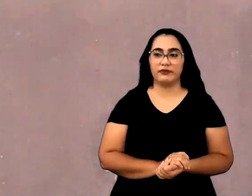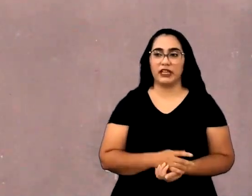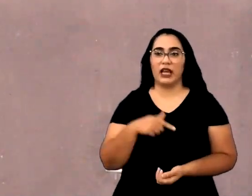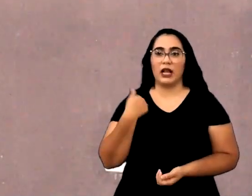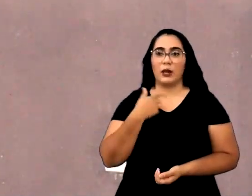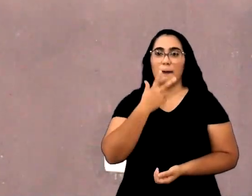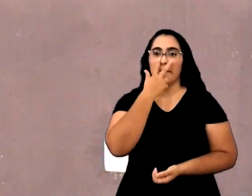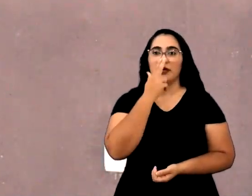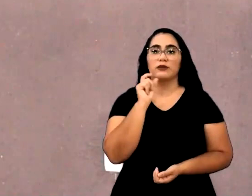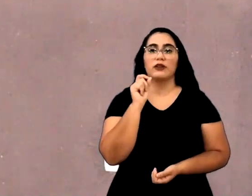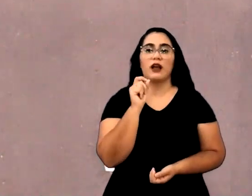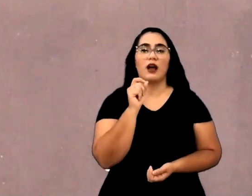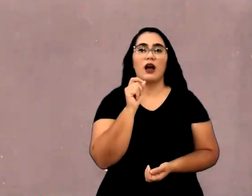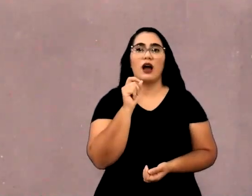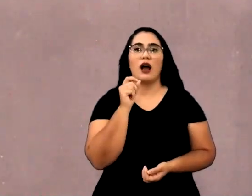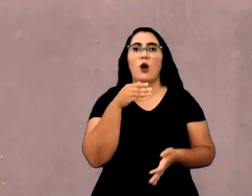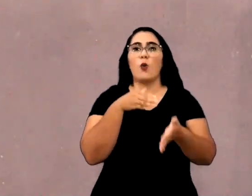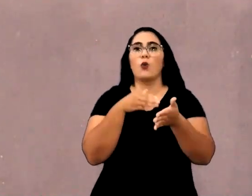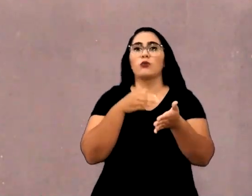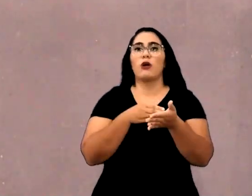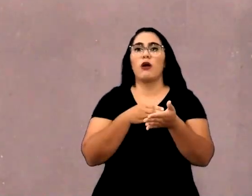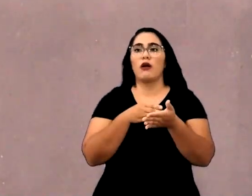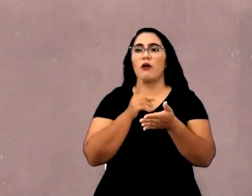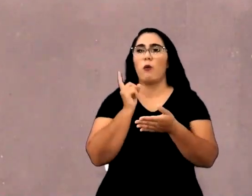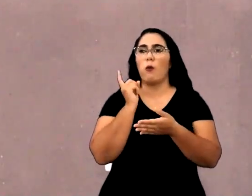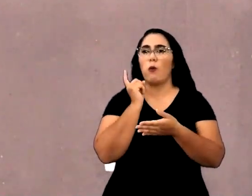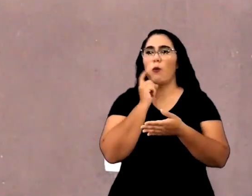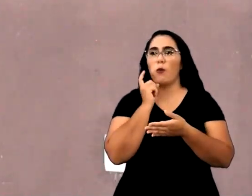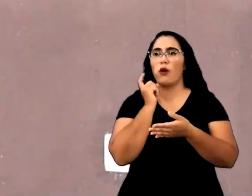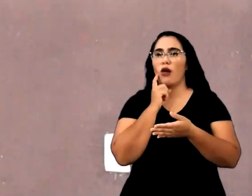O último biscoito do pacote.